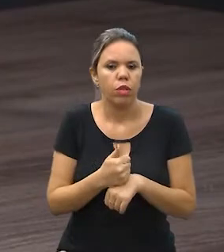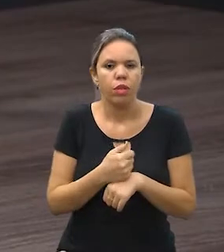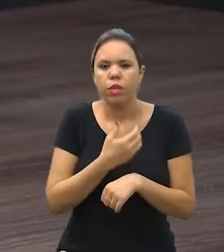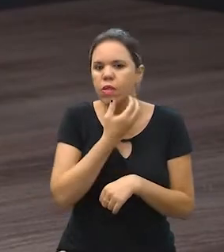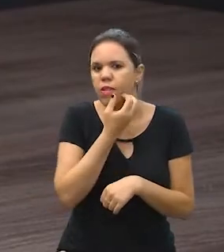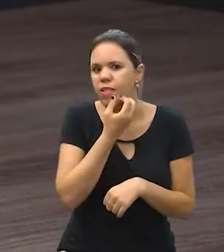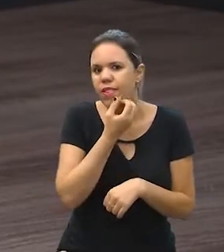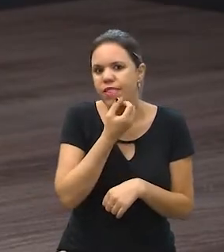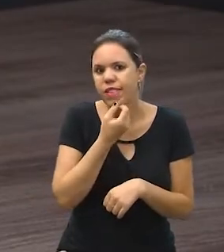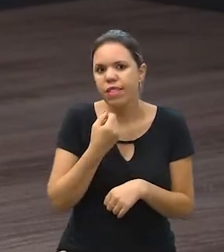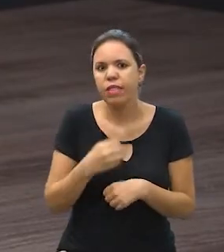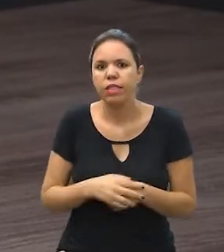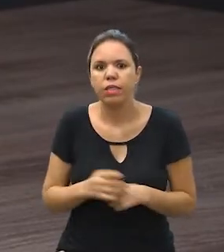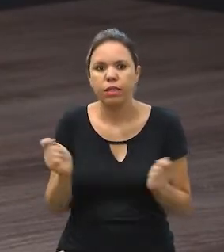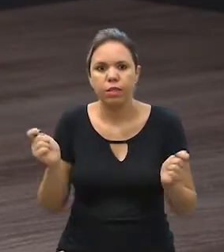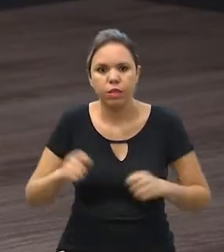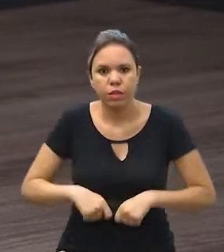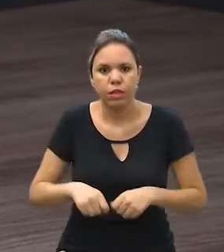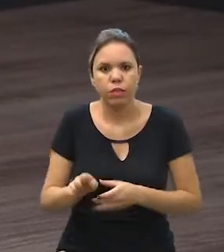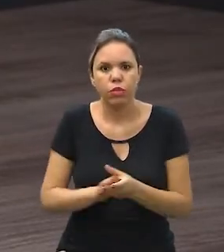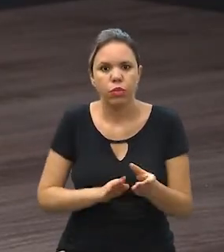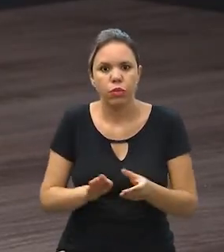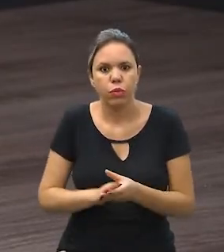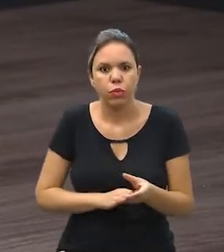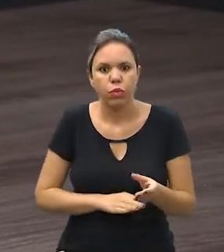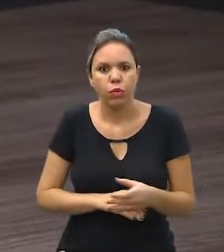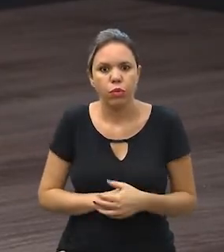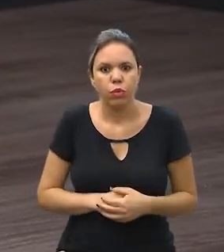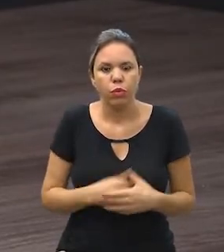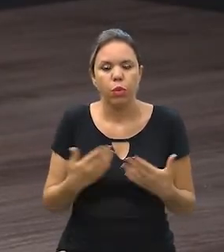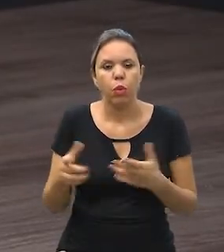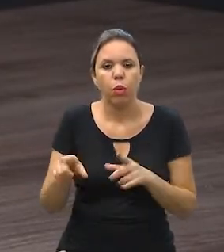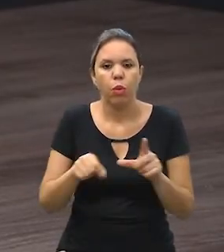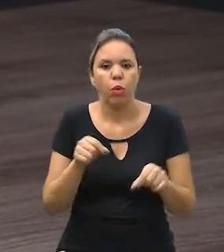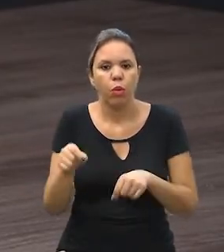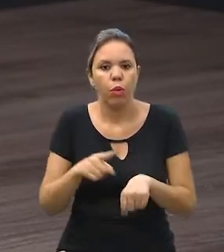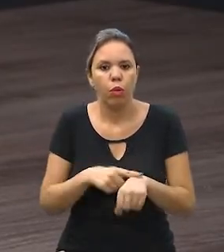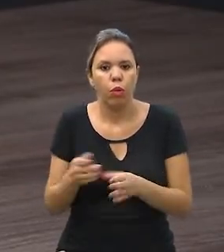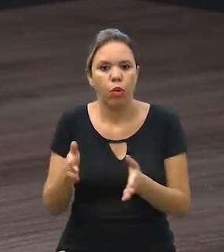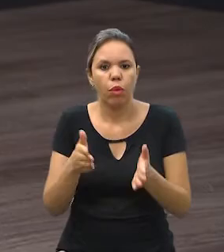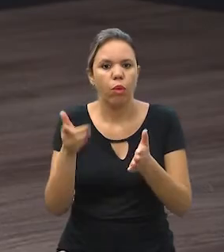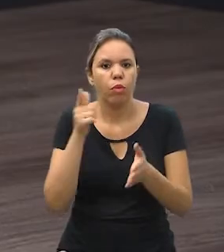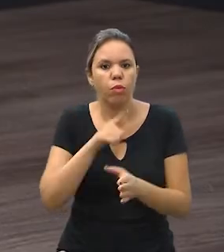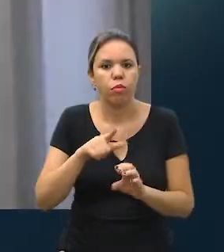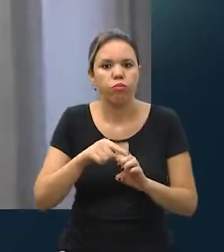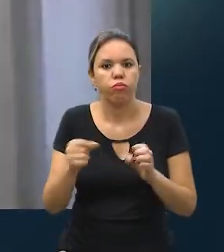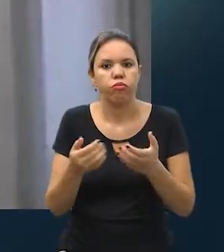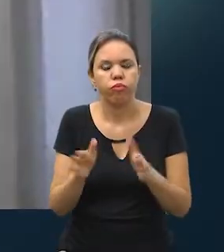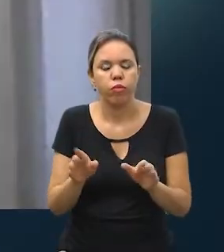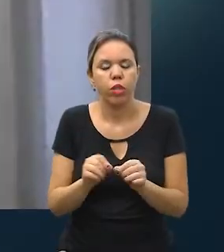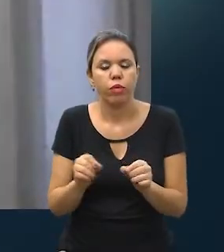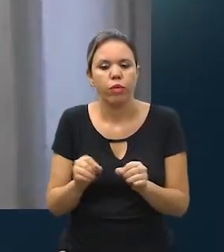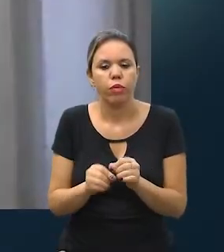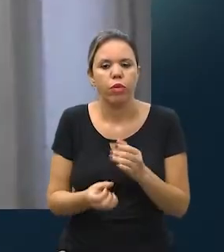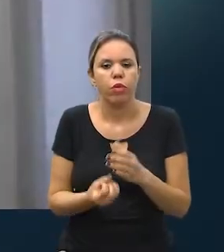para, inclusive, dar essa orientação em que caminho seguir na hora de empreender?